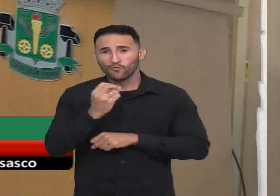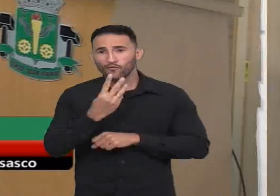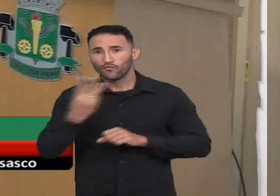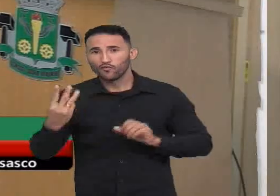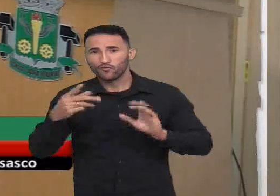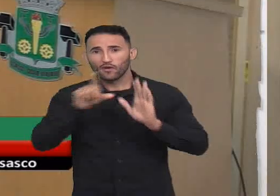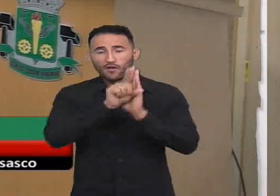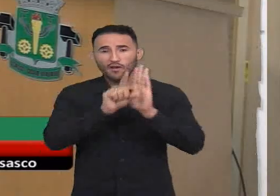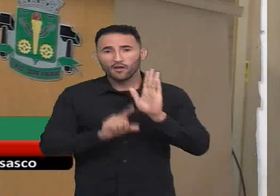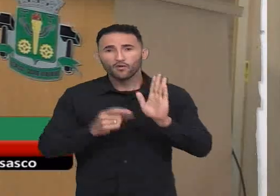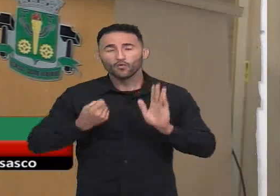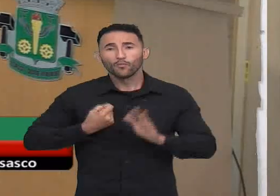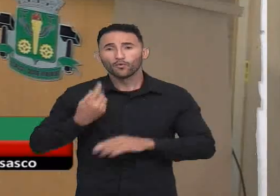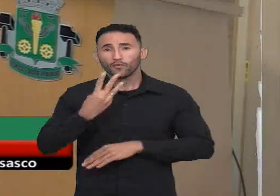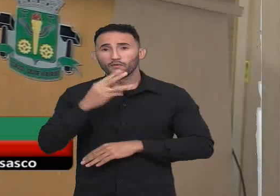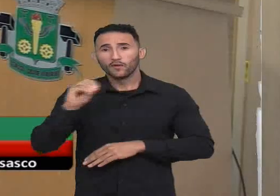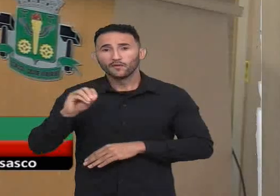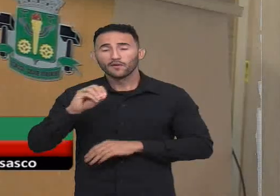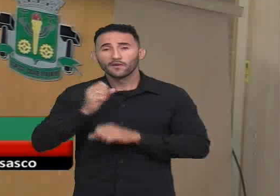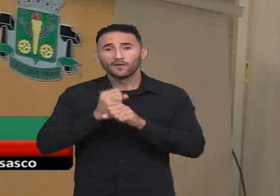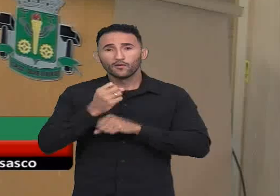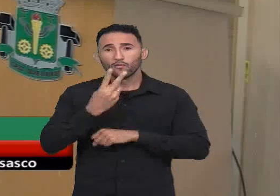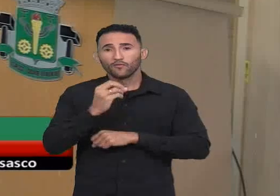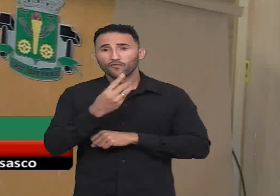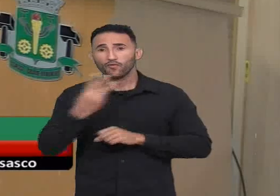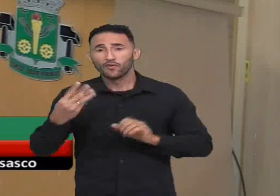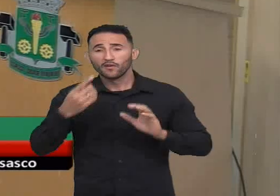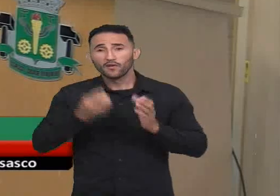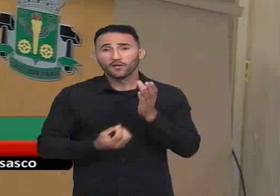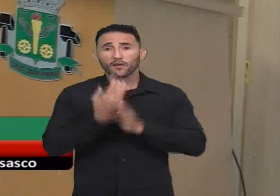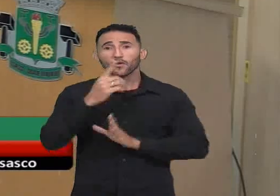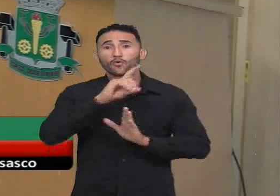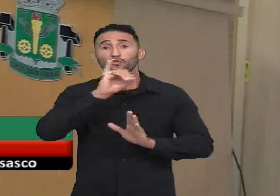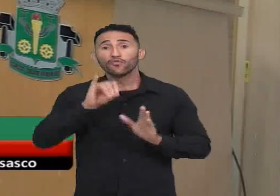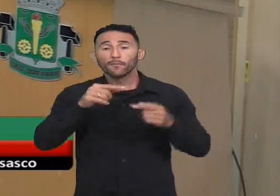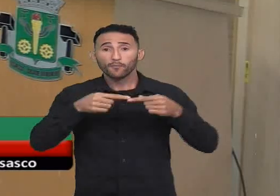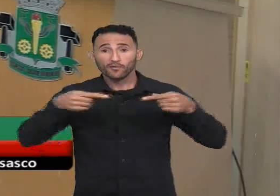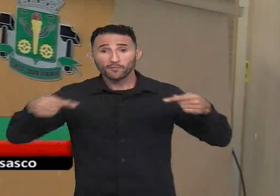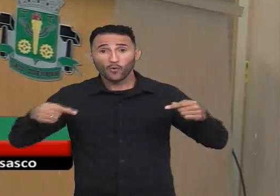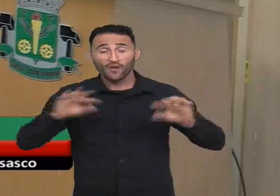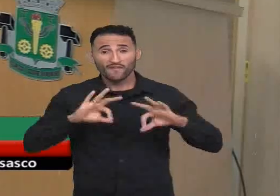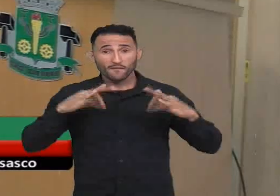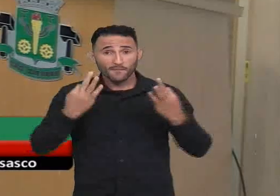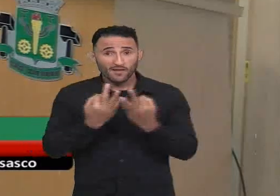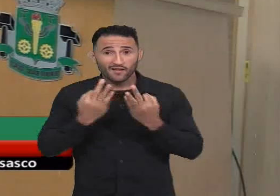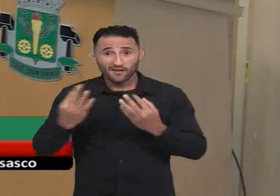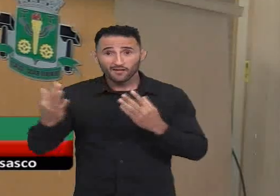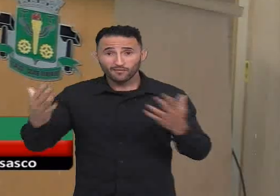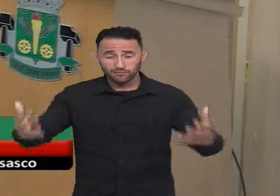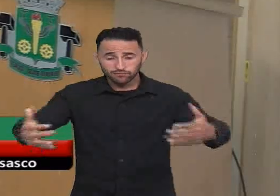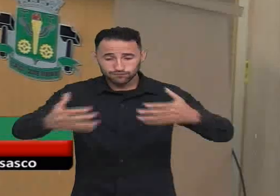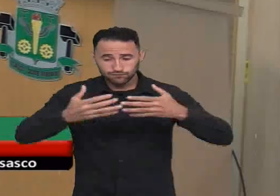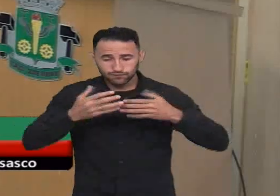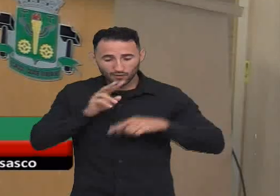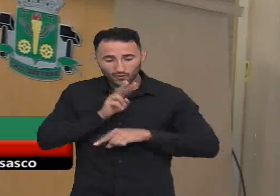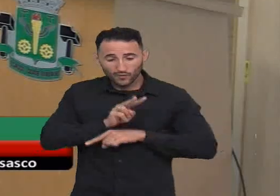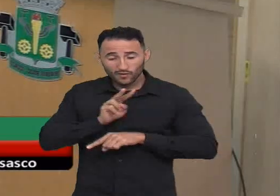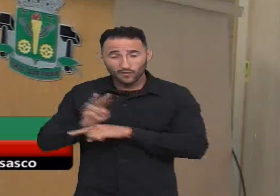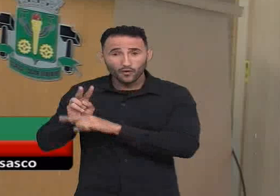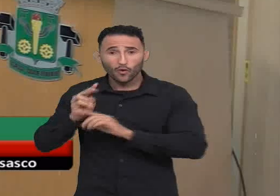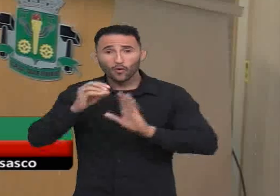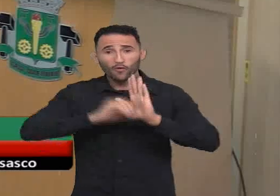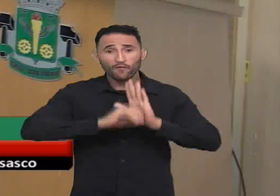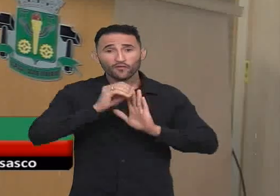número 30 de 2023, institui o Dia Municipal da Família Acolhedora. Ofício Proleges,